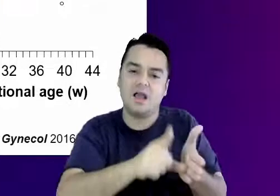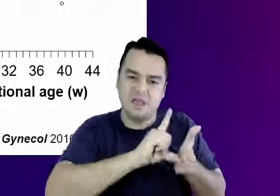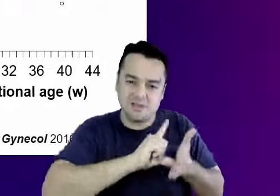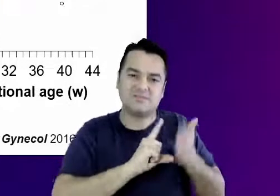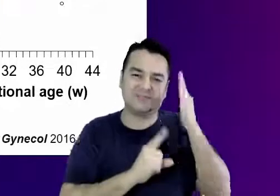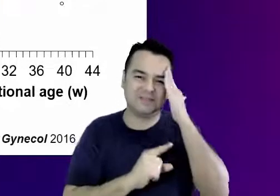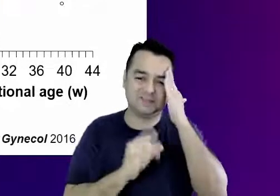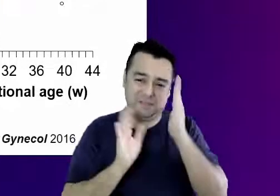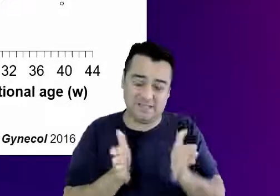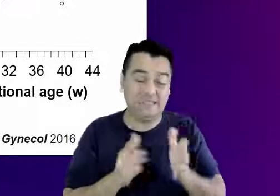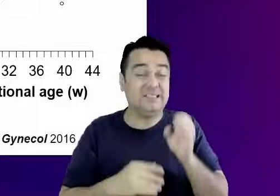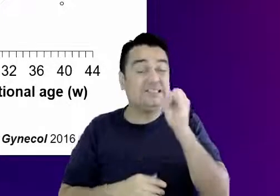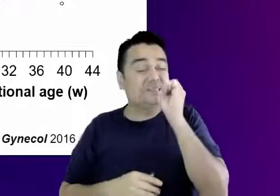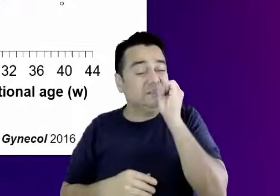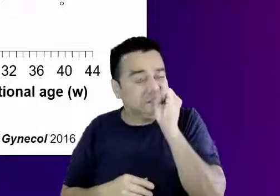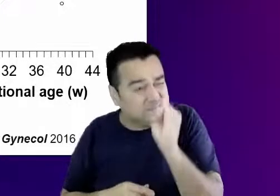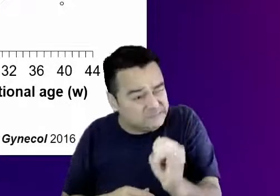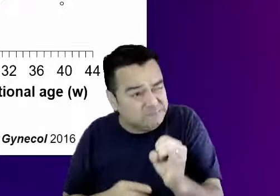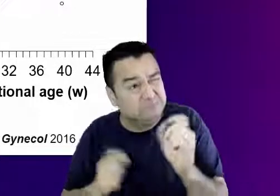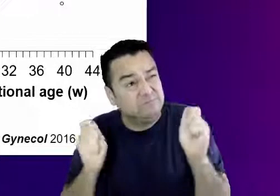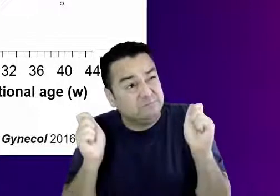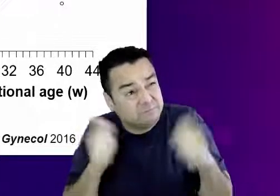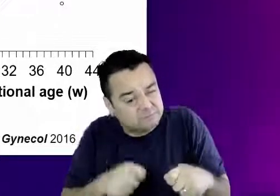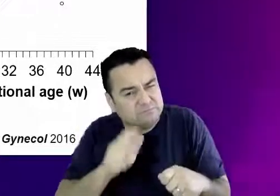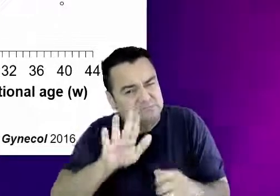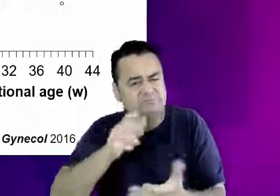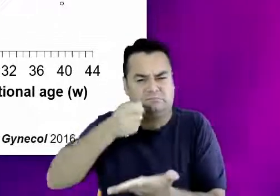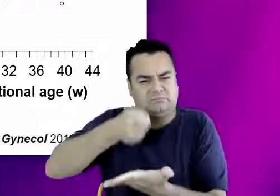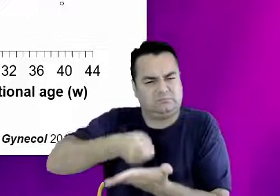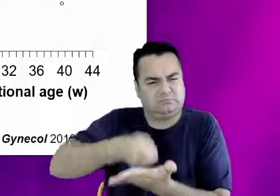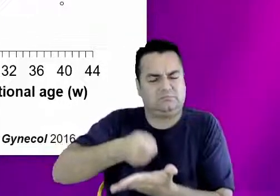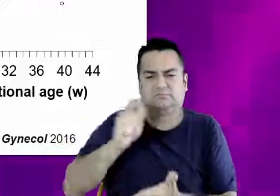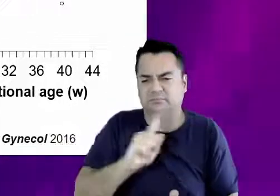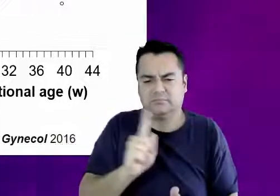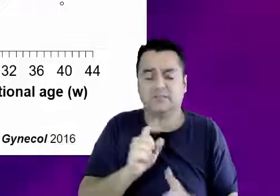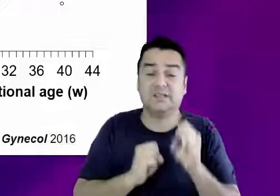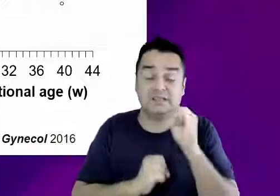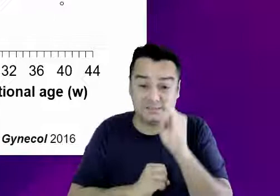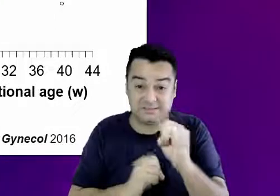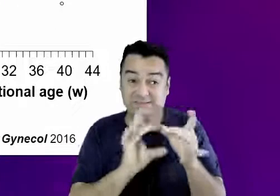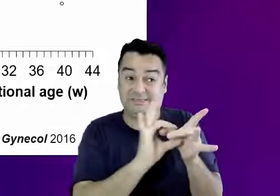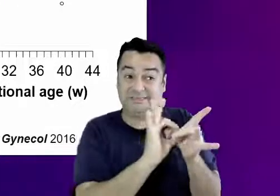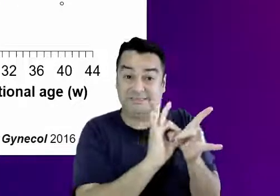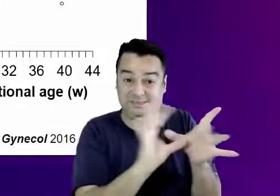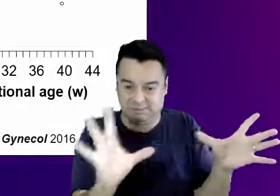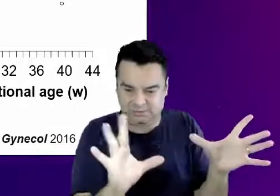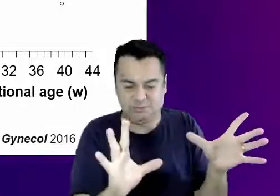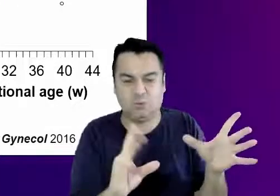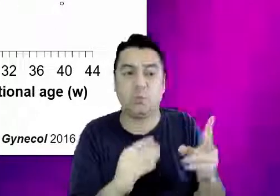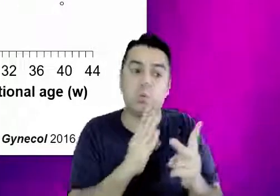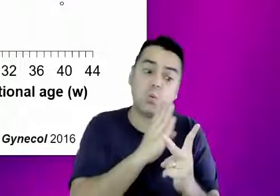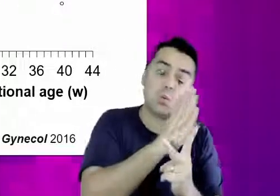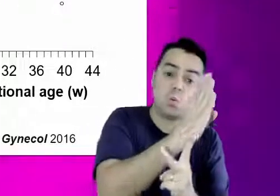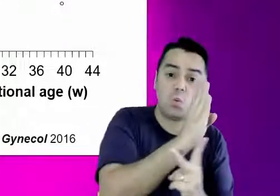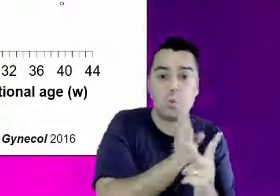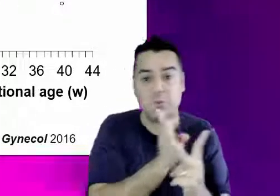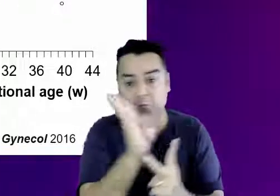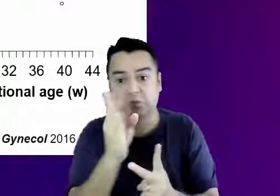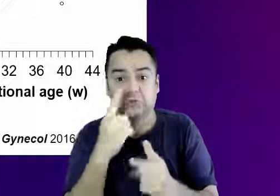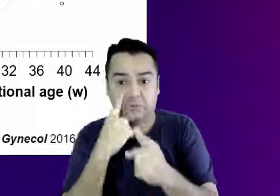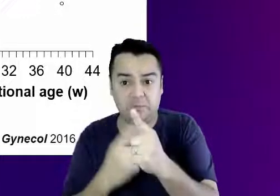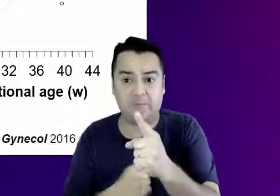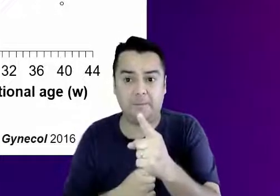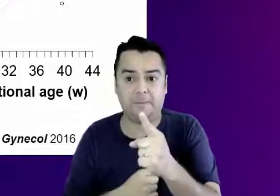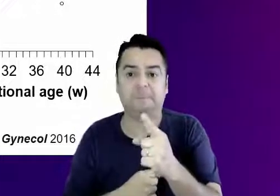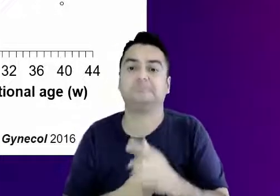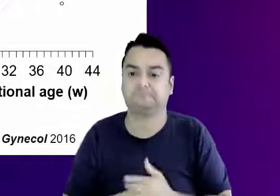é obrigatório, se eu tiver disponível uma dessas duas proteínas placentárias, o PAPA, que é o